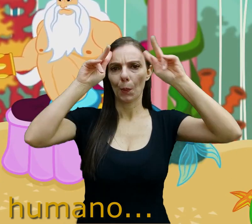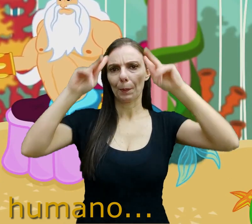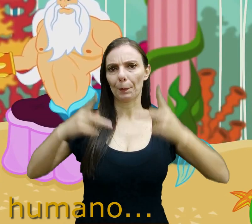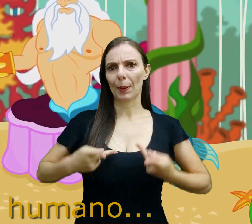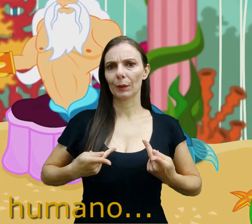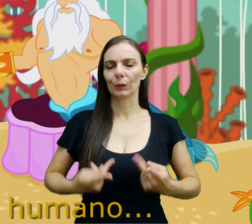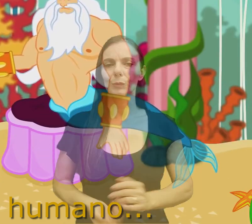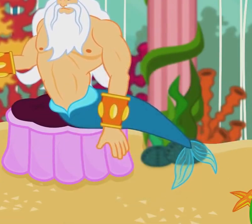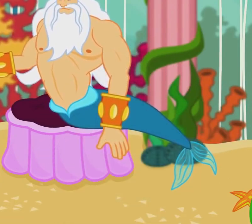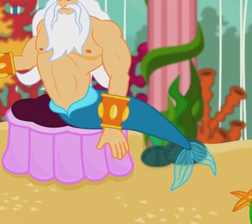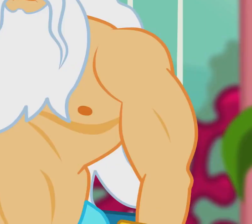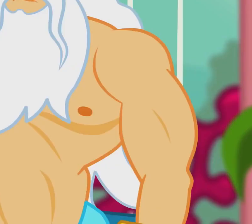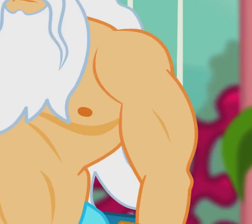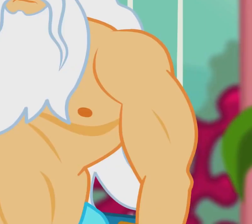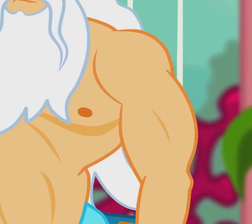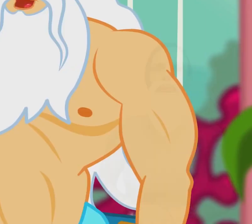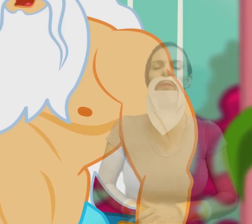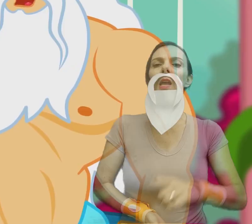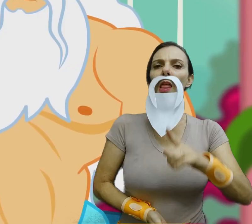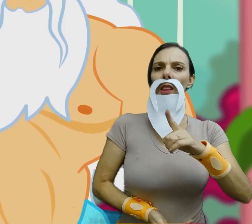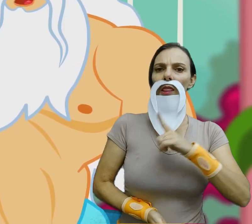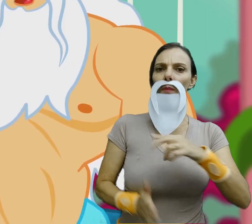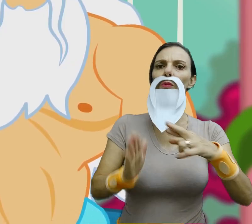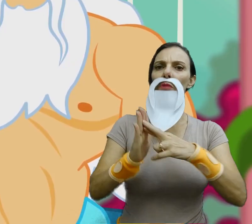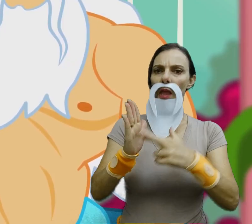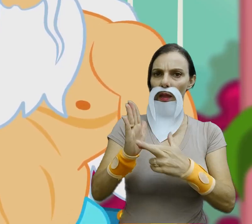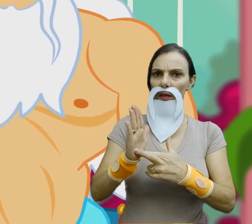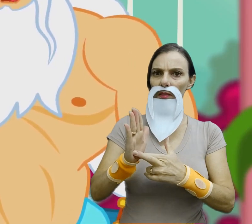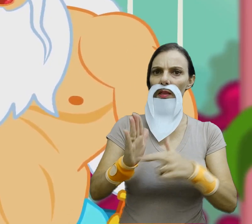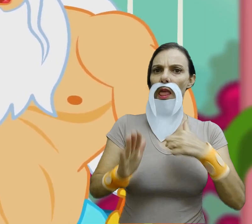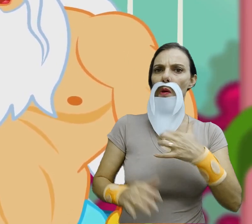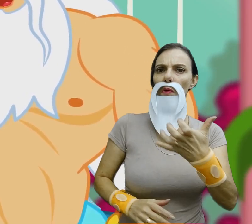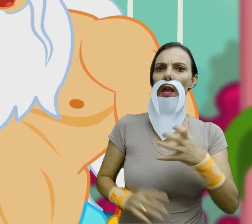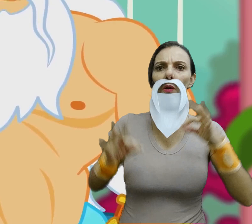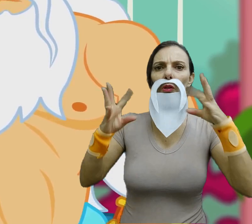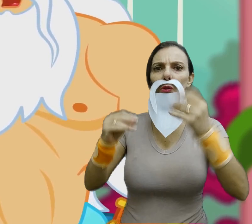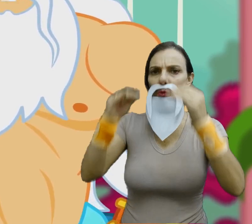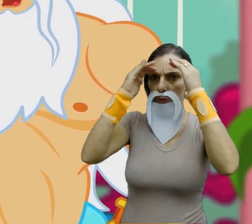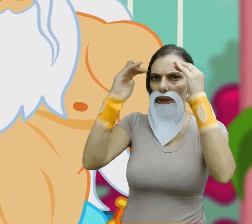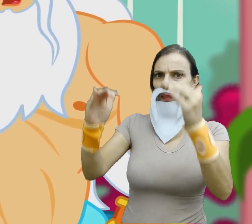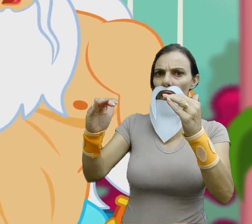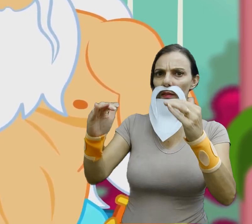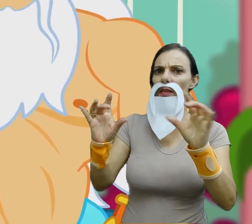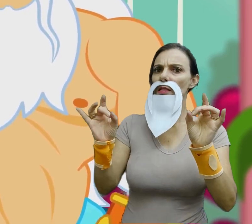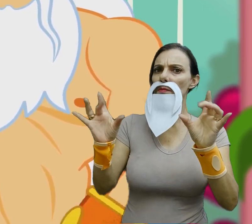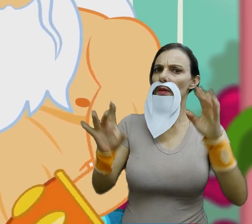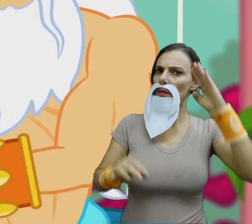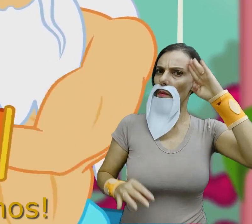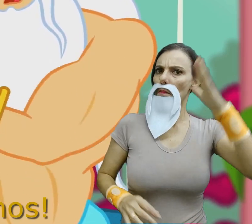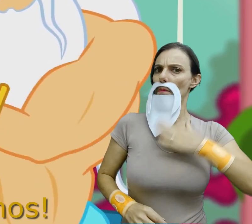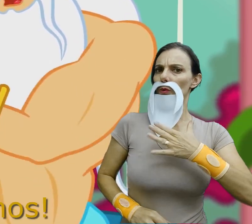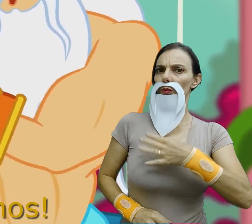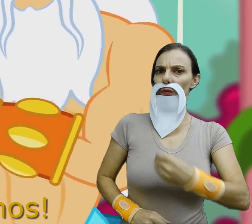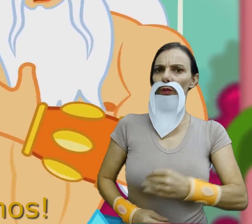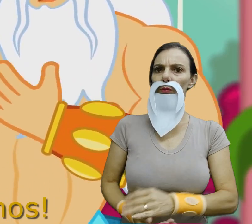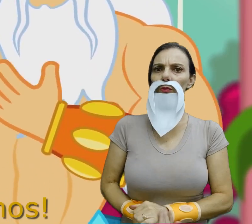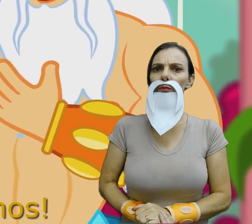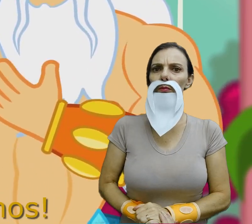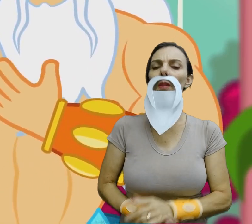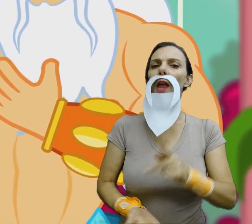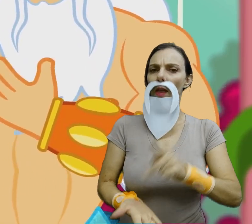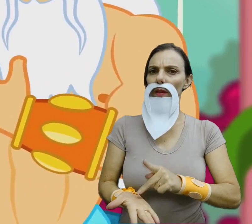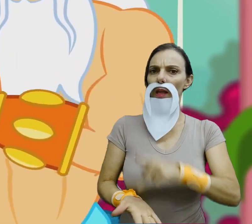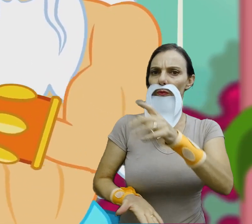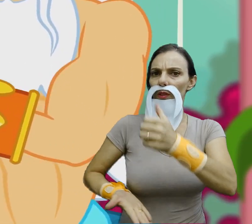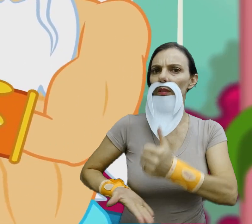que era de um humano. Temos regras, e espero que todos possam obedecê-las, especialmente meus